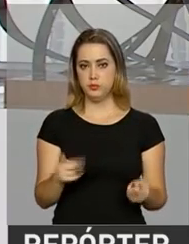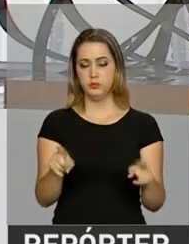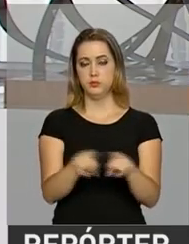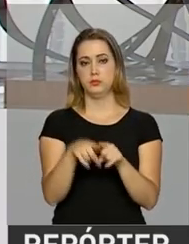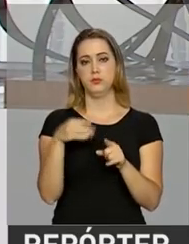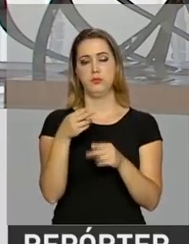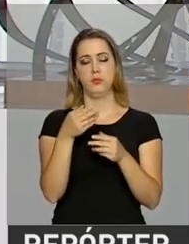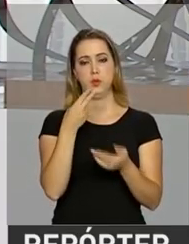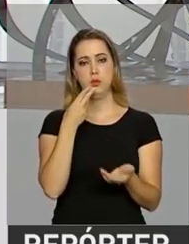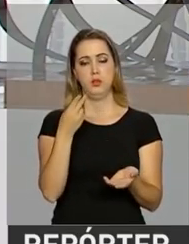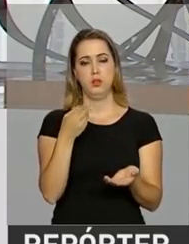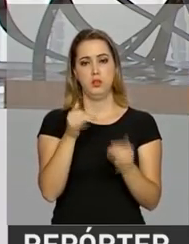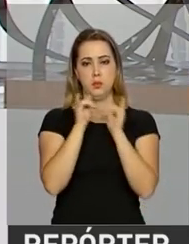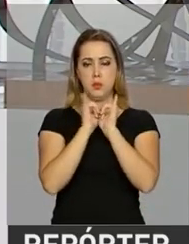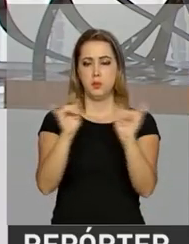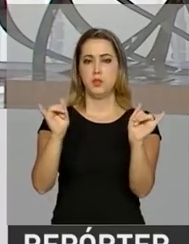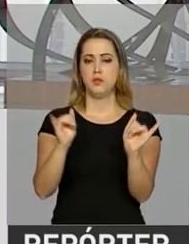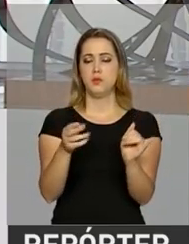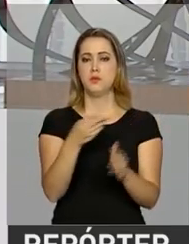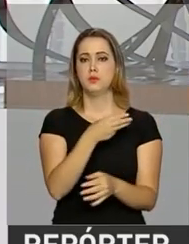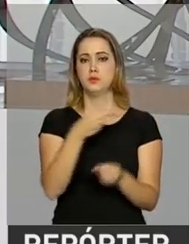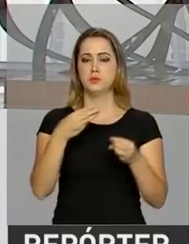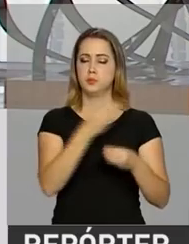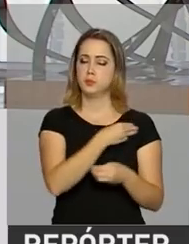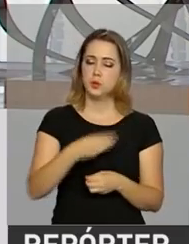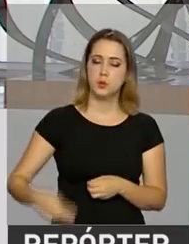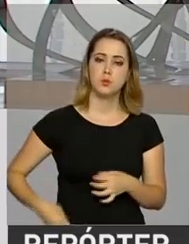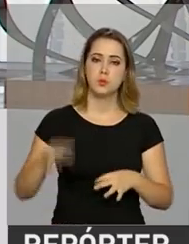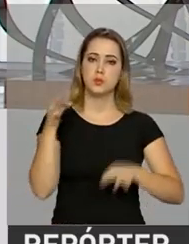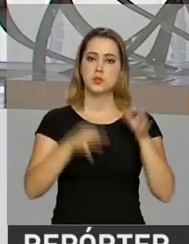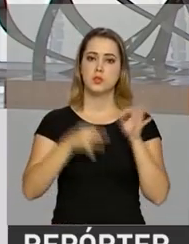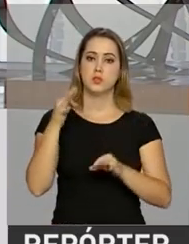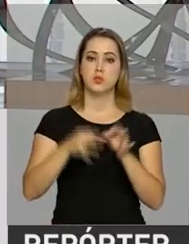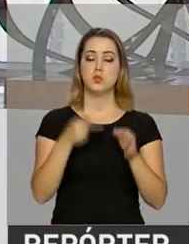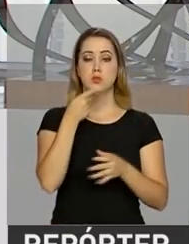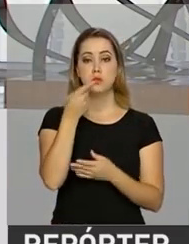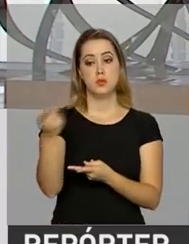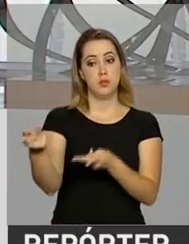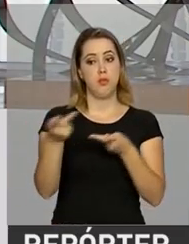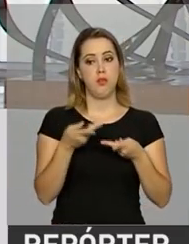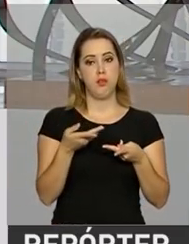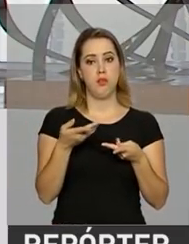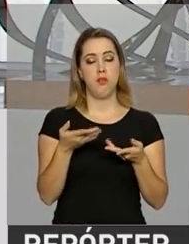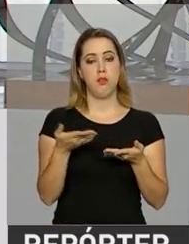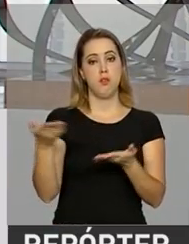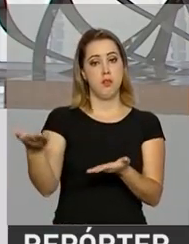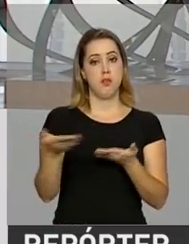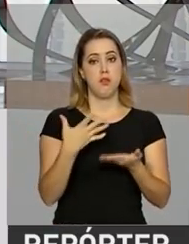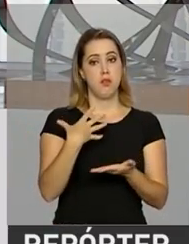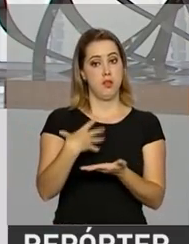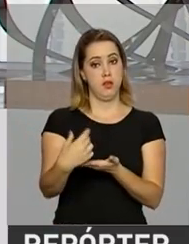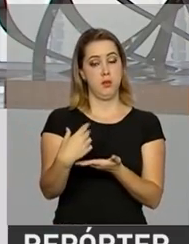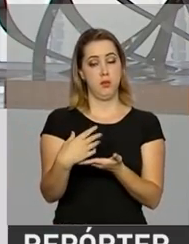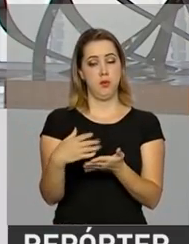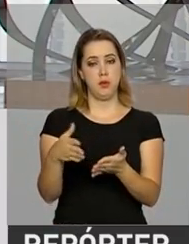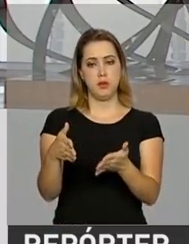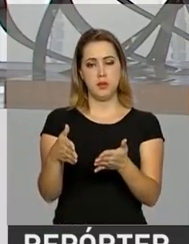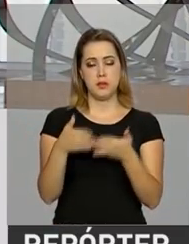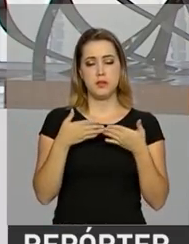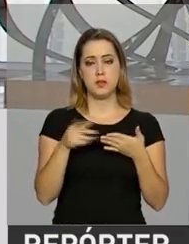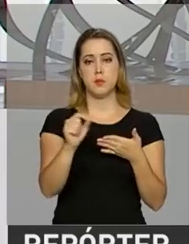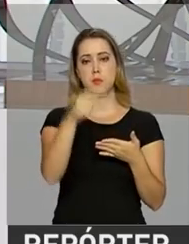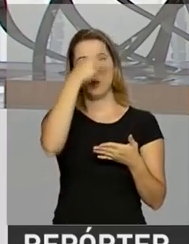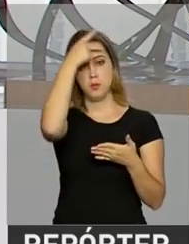Justiça Alexandre de Moraes disse que recebeu pessoalmente um pedido da governadora de Roraima para envio da força nacional de